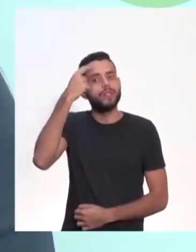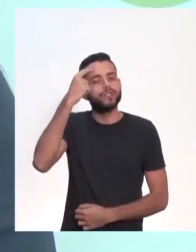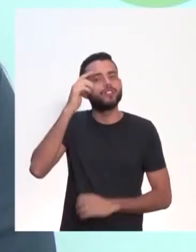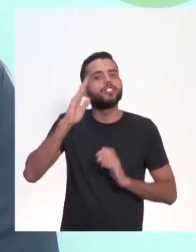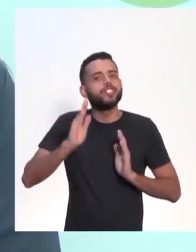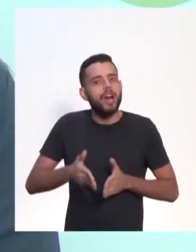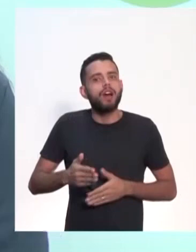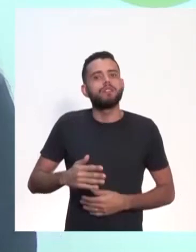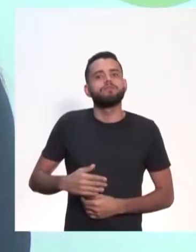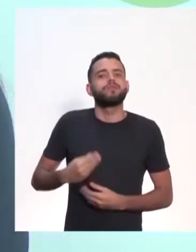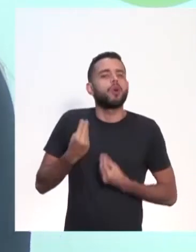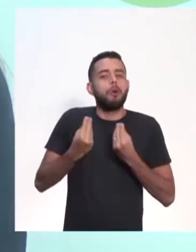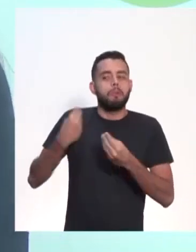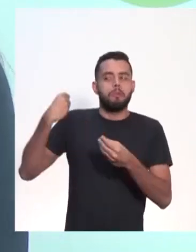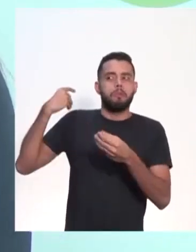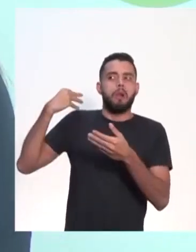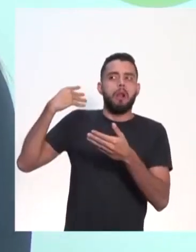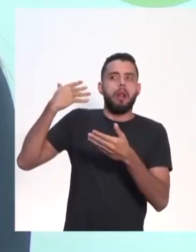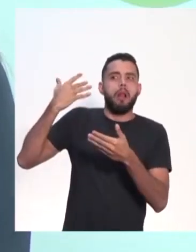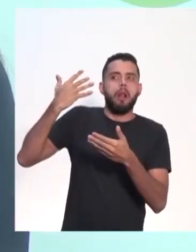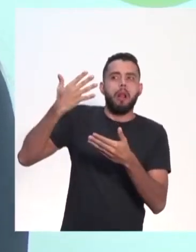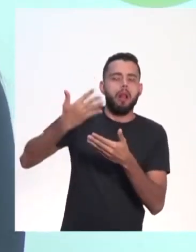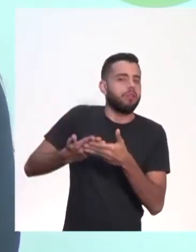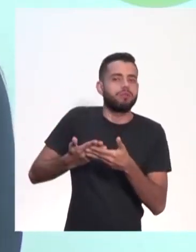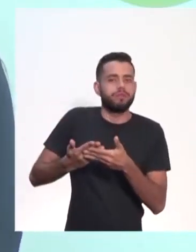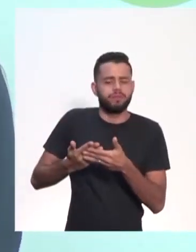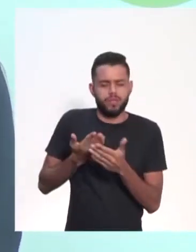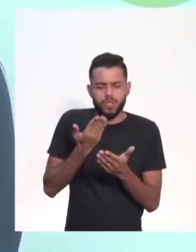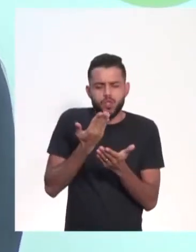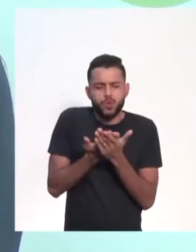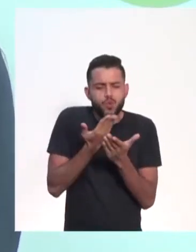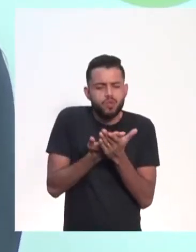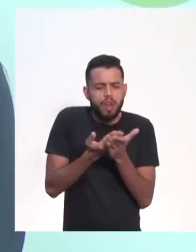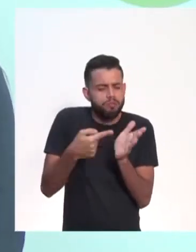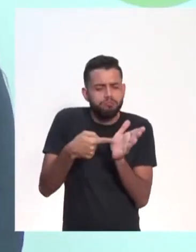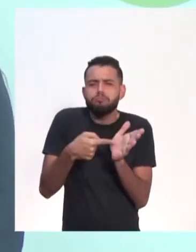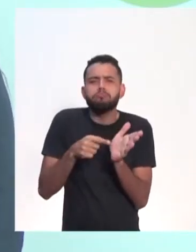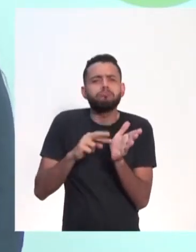de vocês o que significa, de fato, estudar?